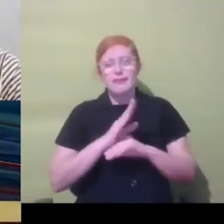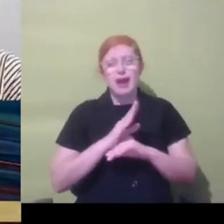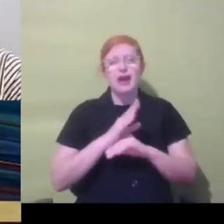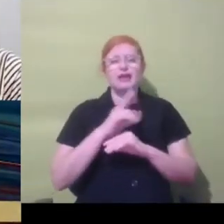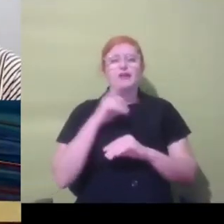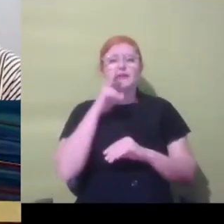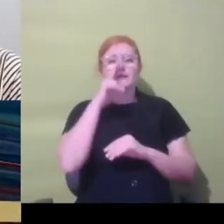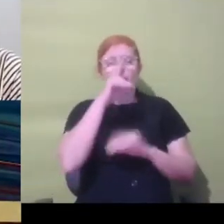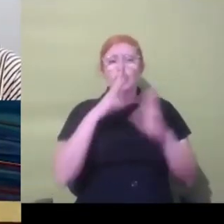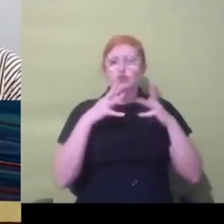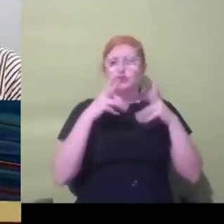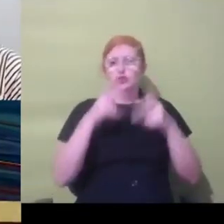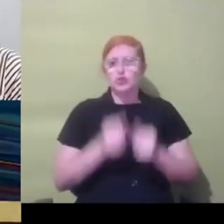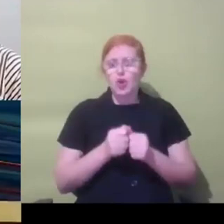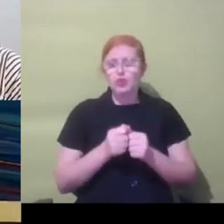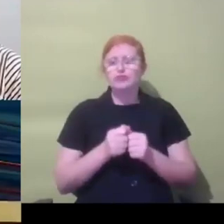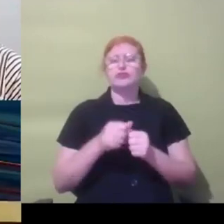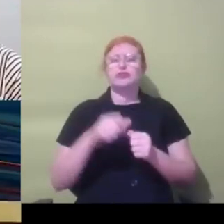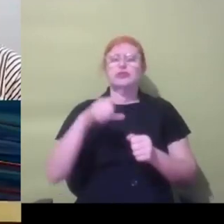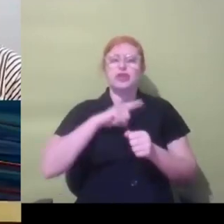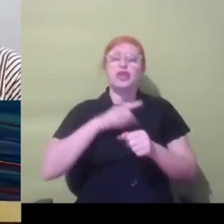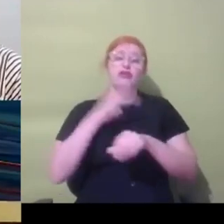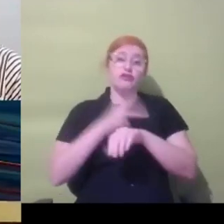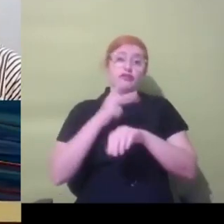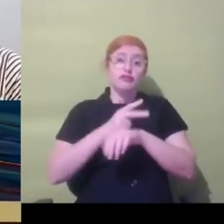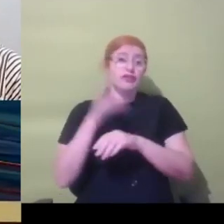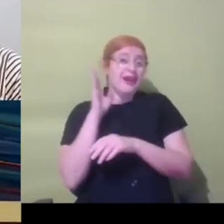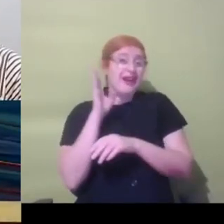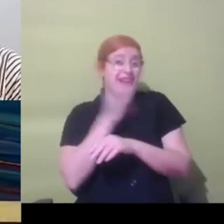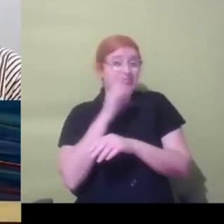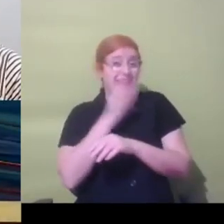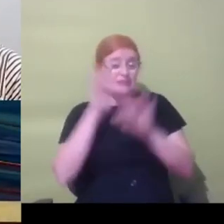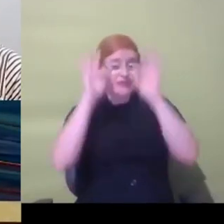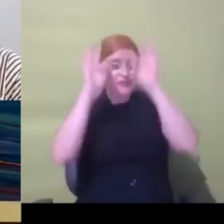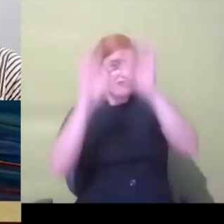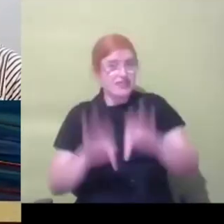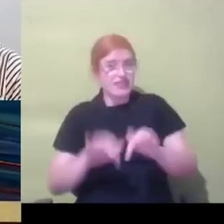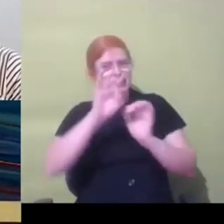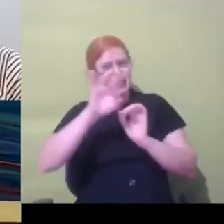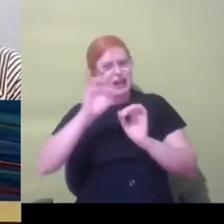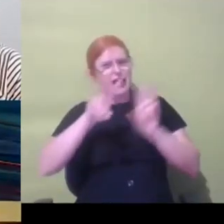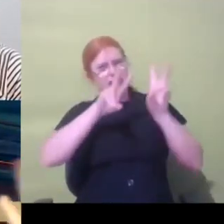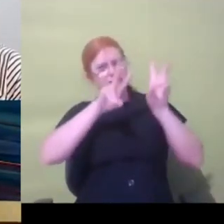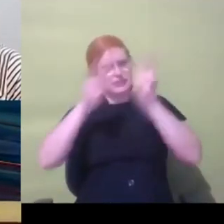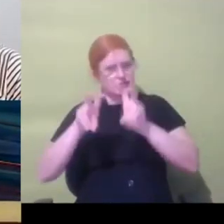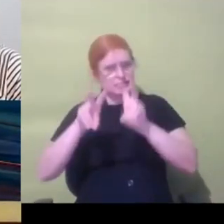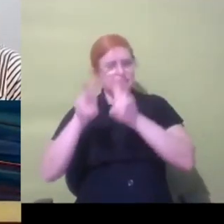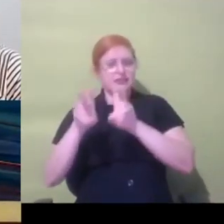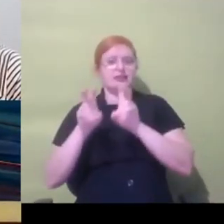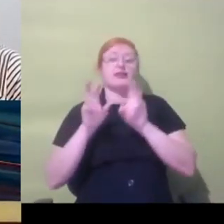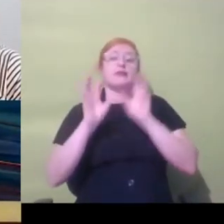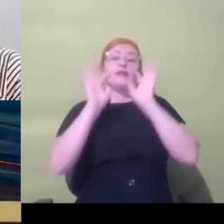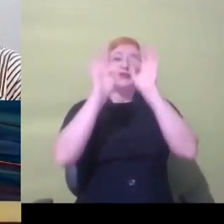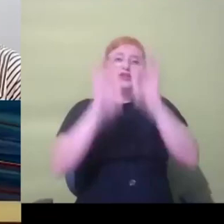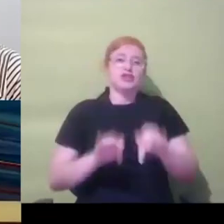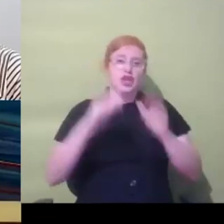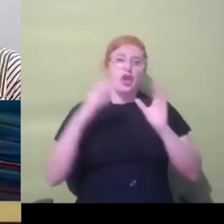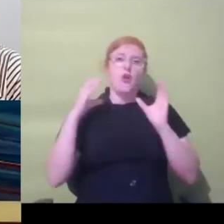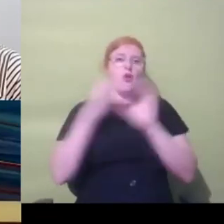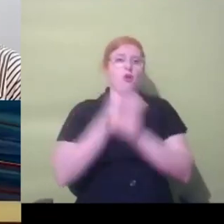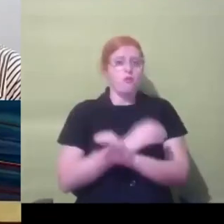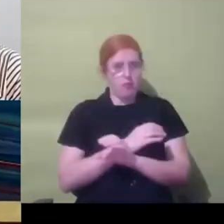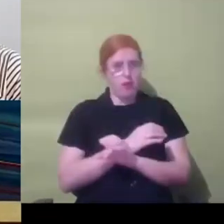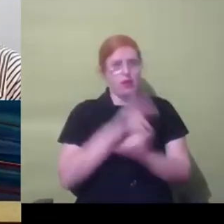mais fortes assim para todo mundo. Então vão ser vídeos rápidos que a gente vai lançar no final de cada trilha para dar o fechamento da